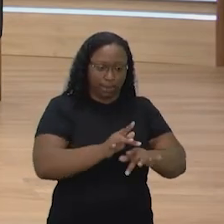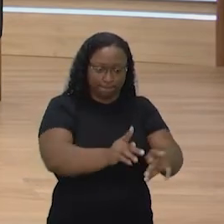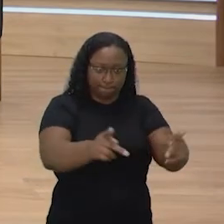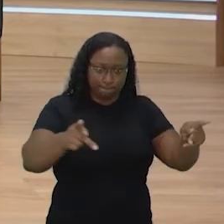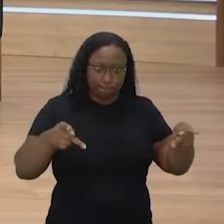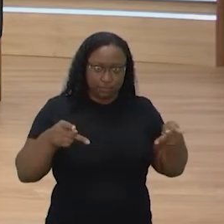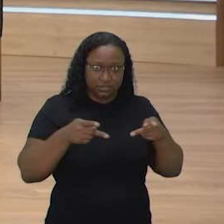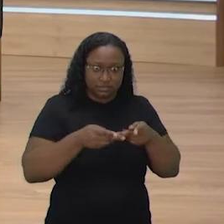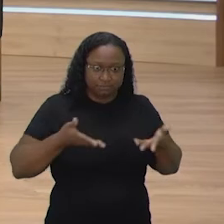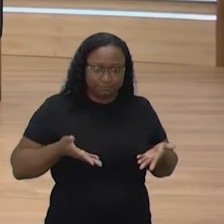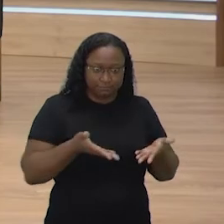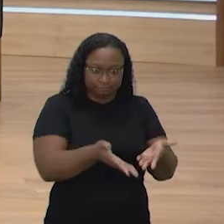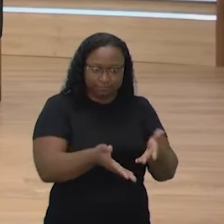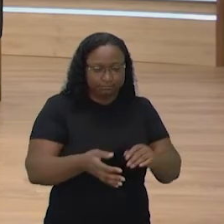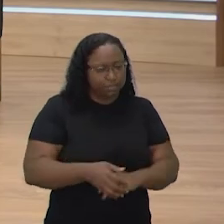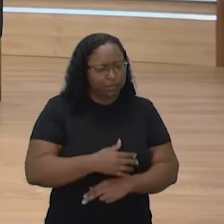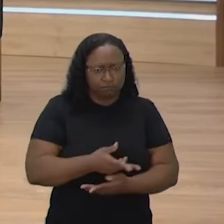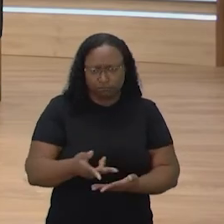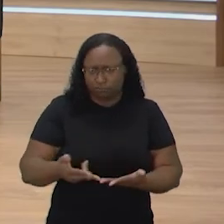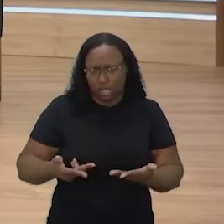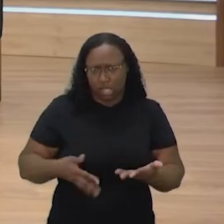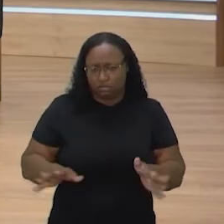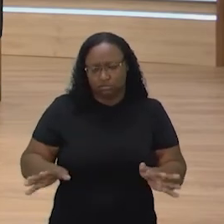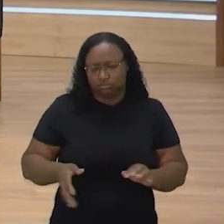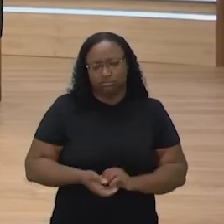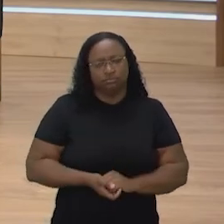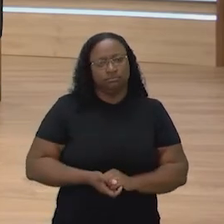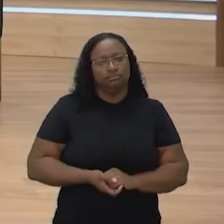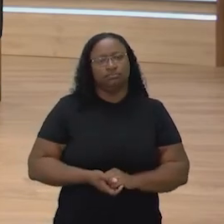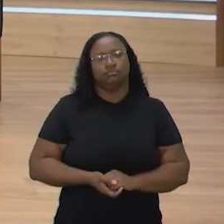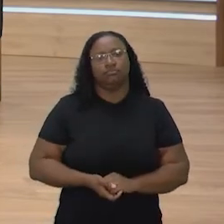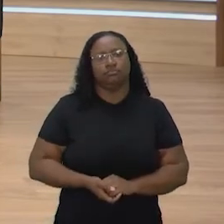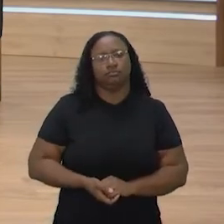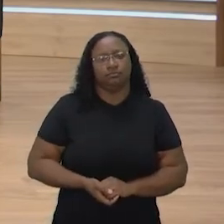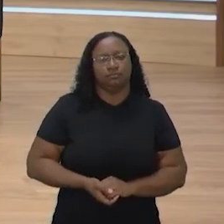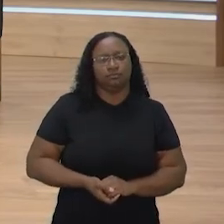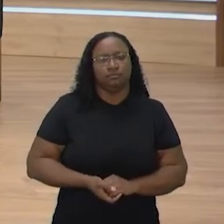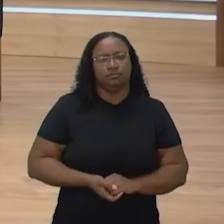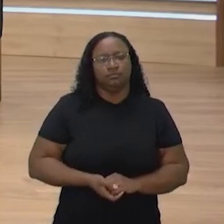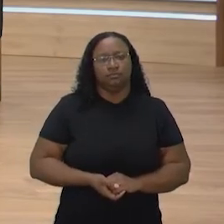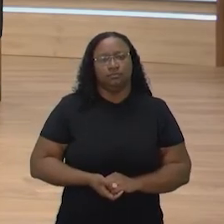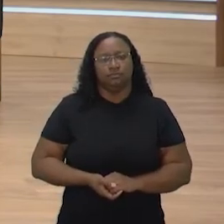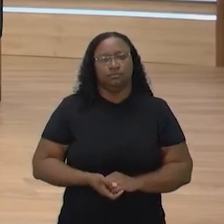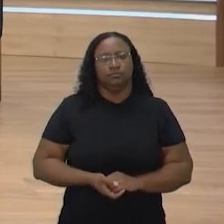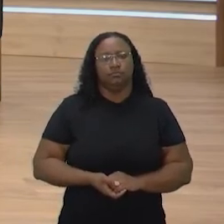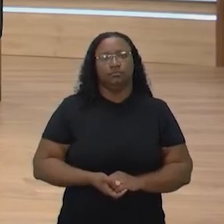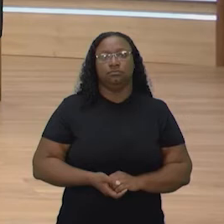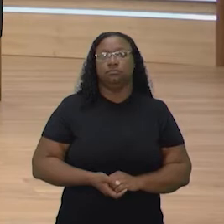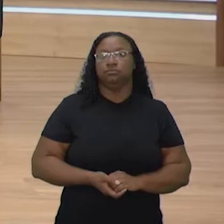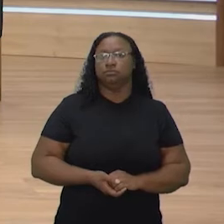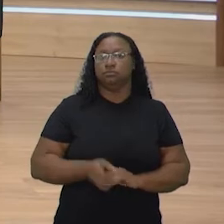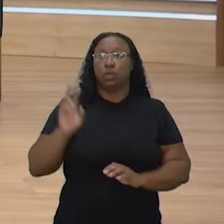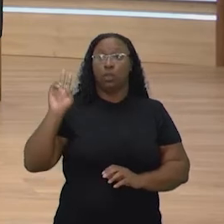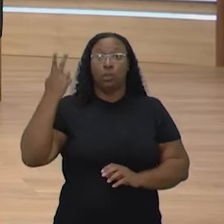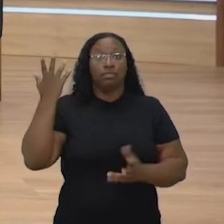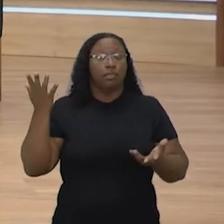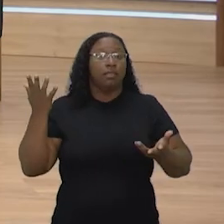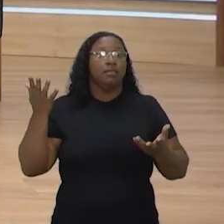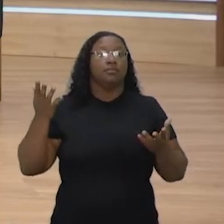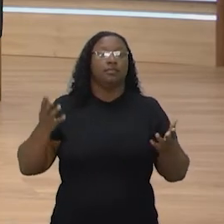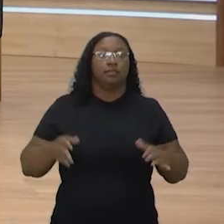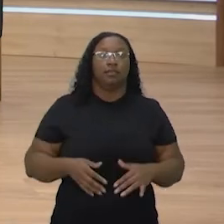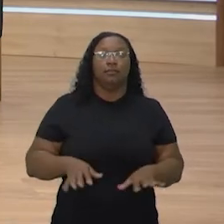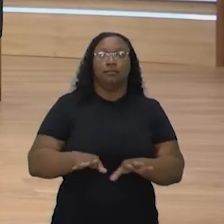para pellet, enfim. Outros usos aí em hotéis, lavanderias, né, que